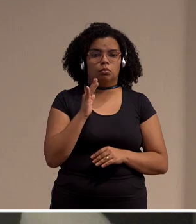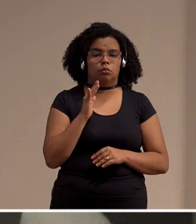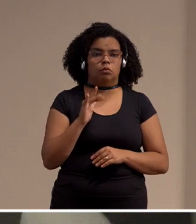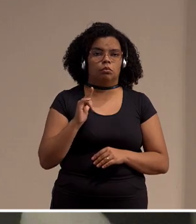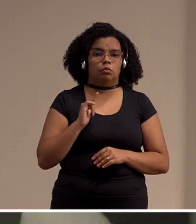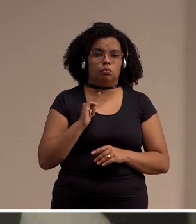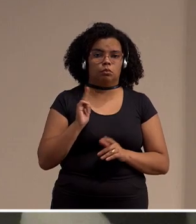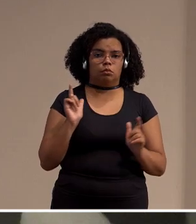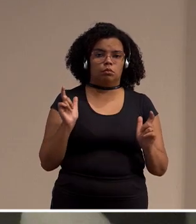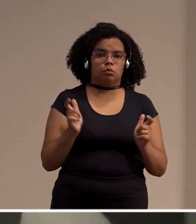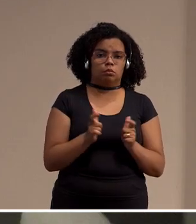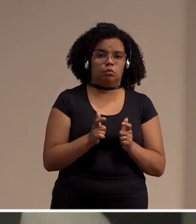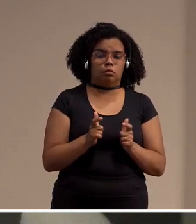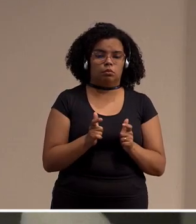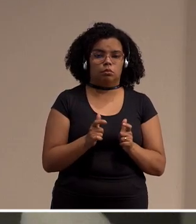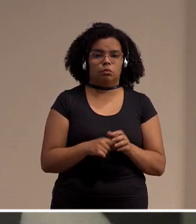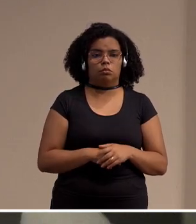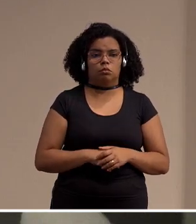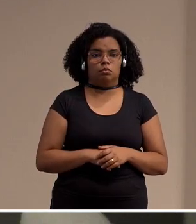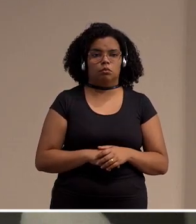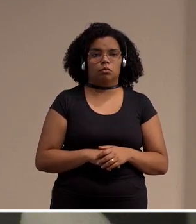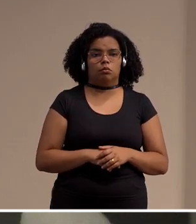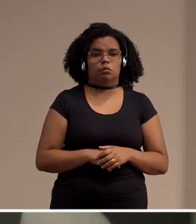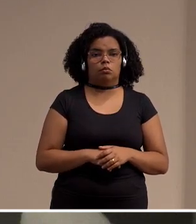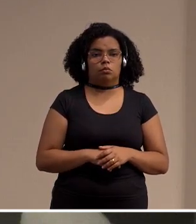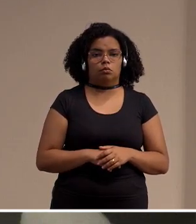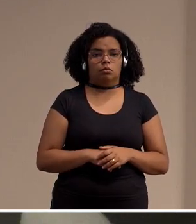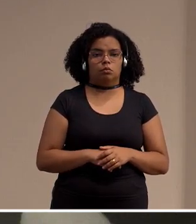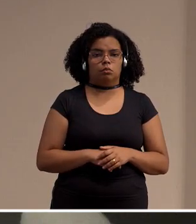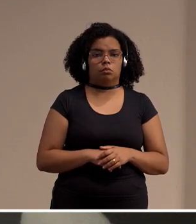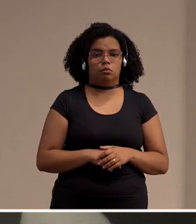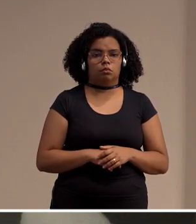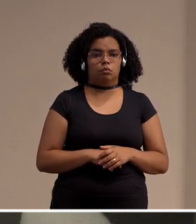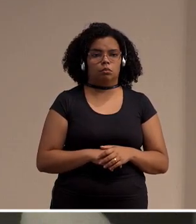sido cada vez mais vista como de uma forma